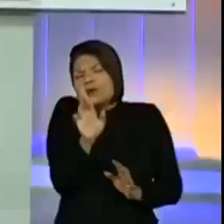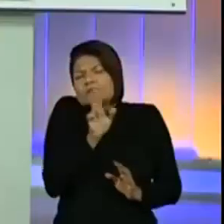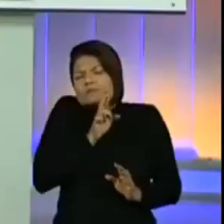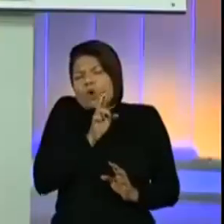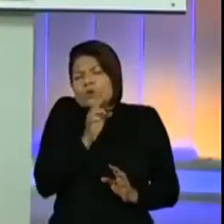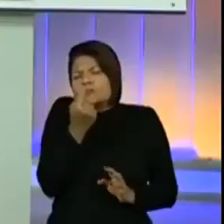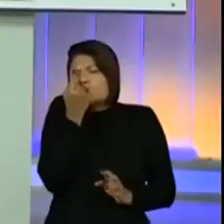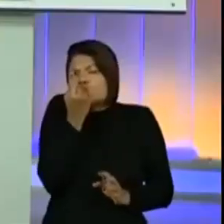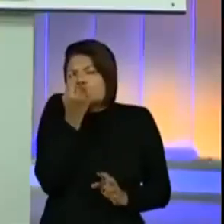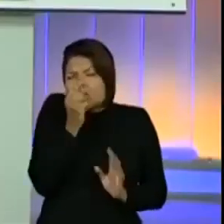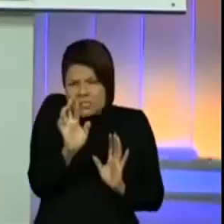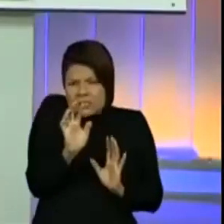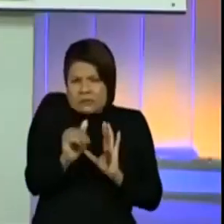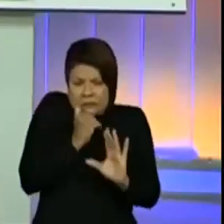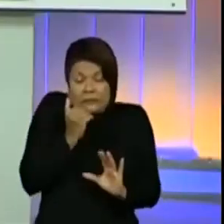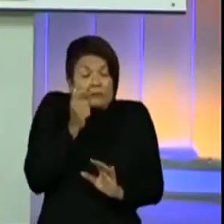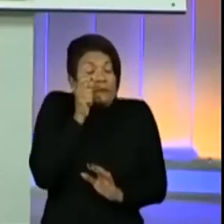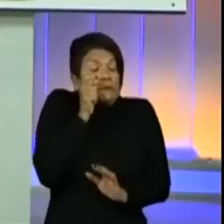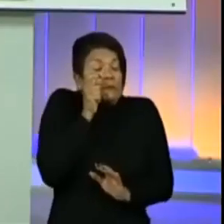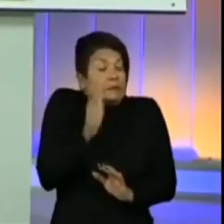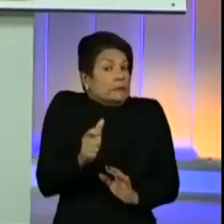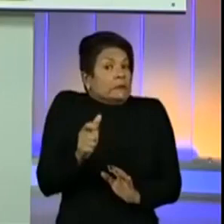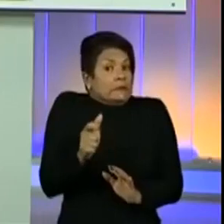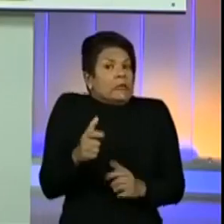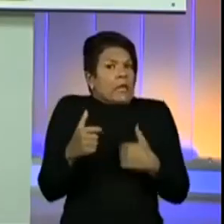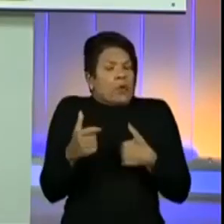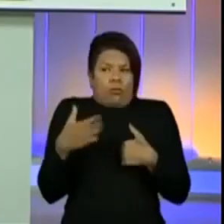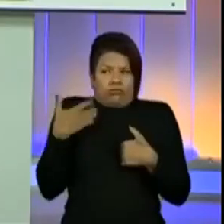interessante. Uma resposta assim que, olha, confesso, eu até